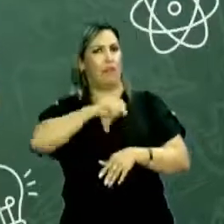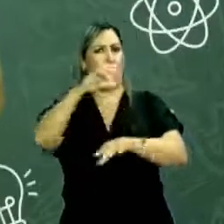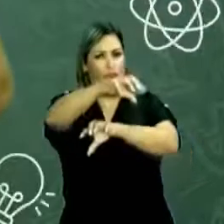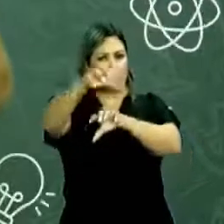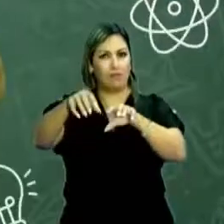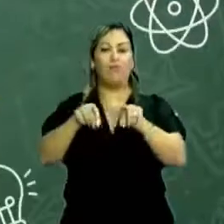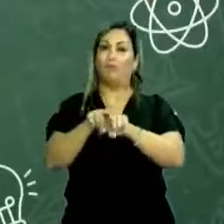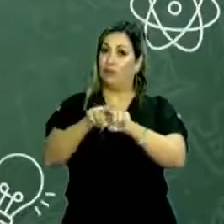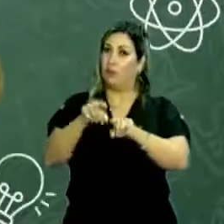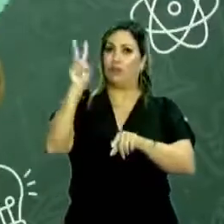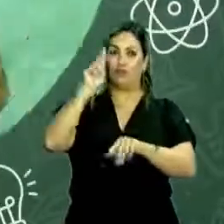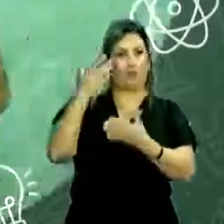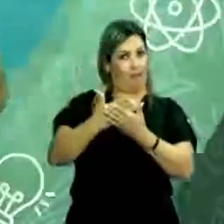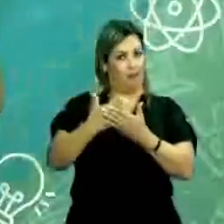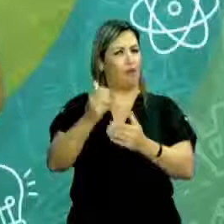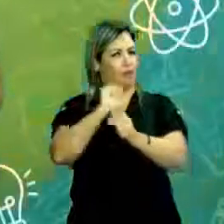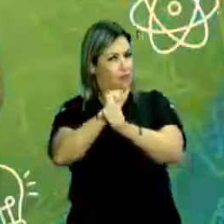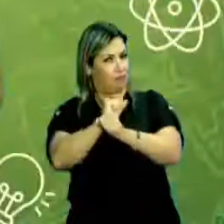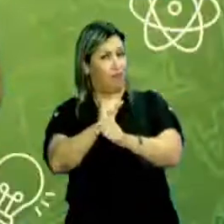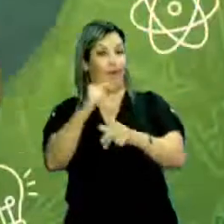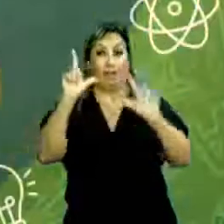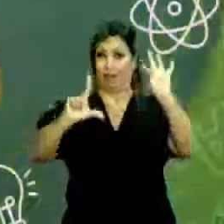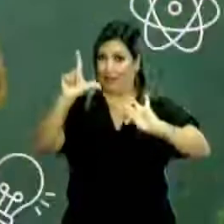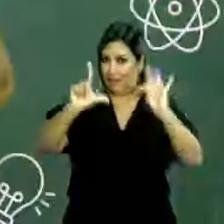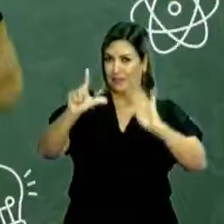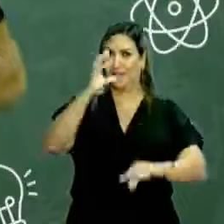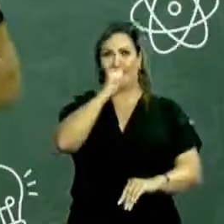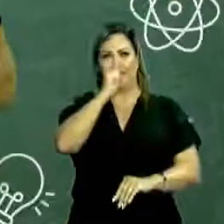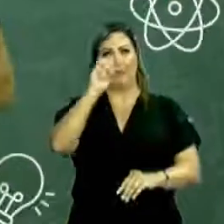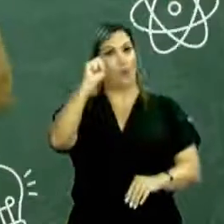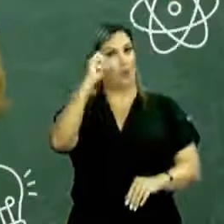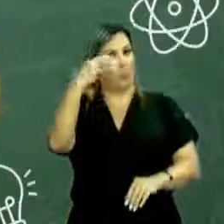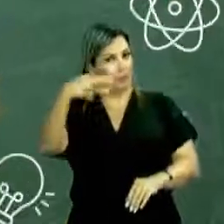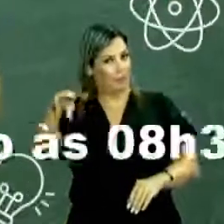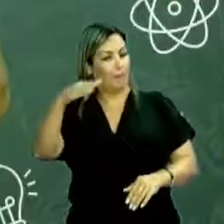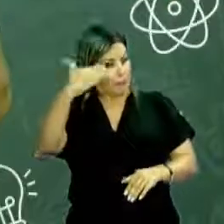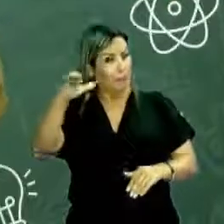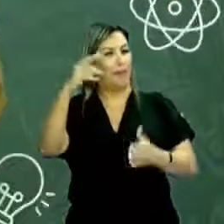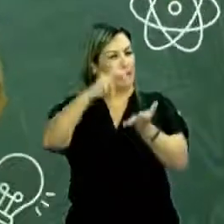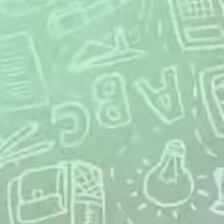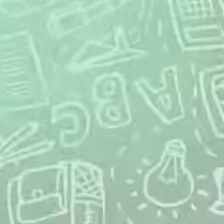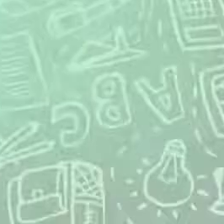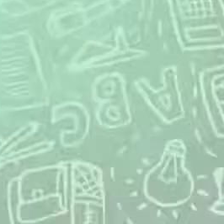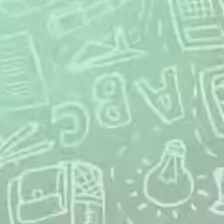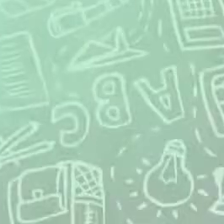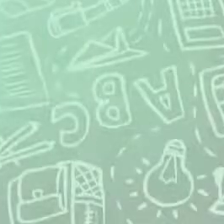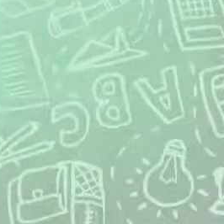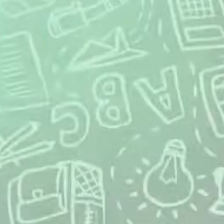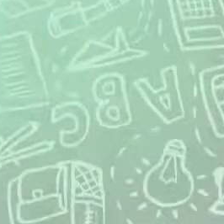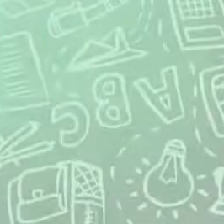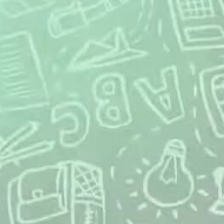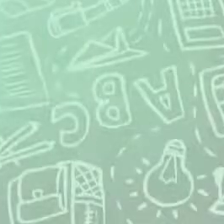de História. Te aguardo aqui na tela do TBC neste sábado a partir das 8h30 da manhã. Até lá!